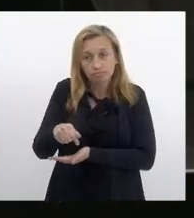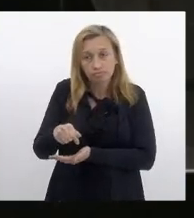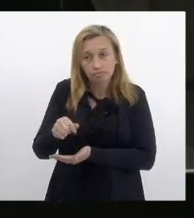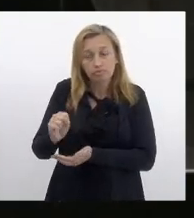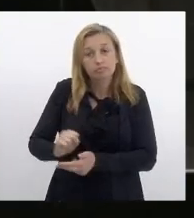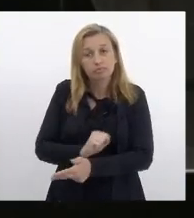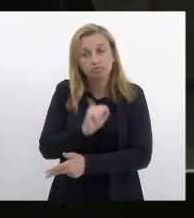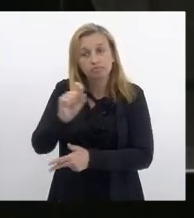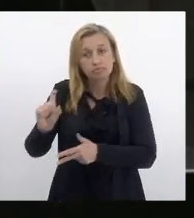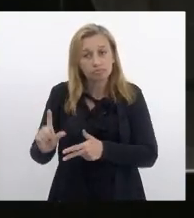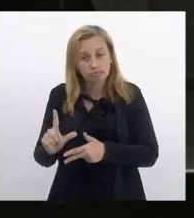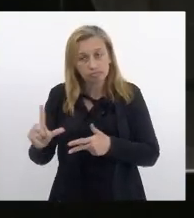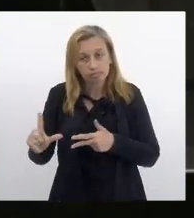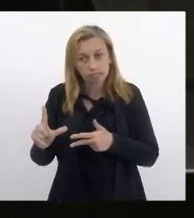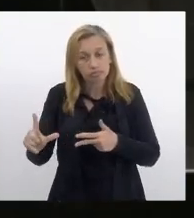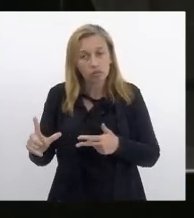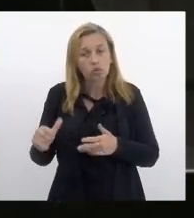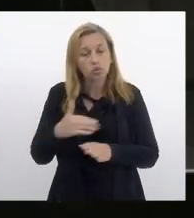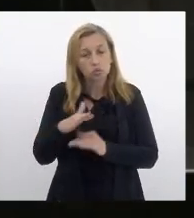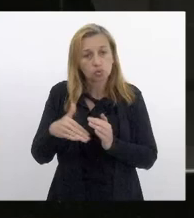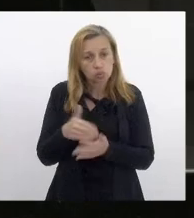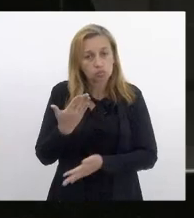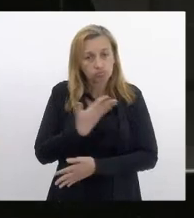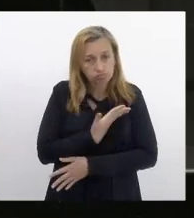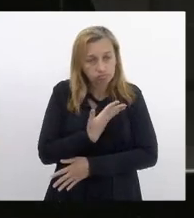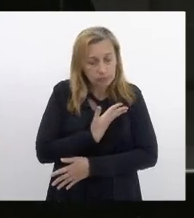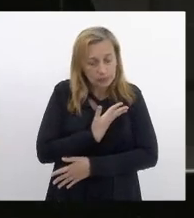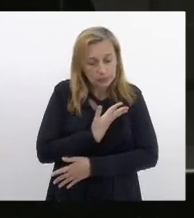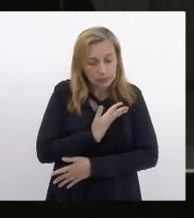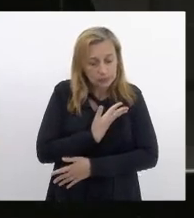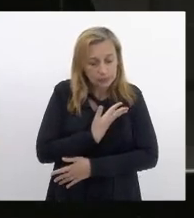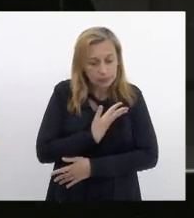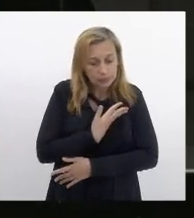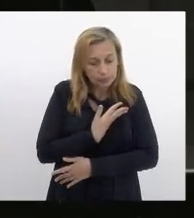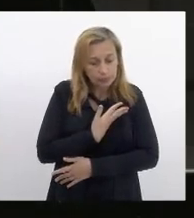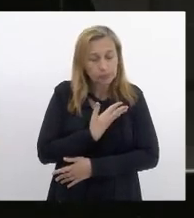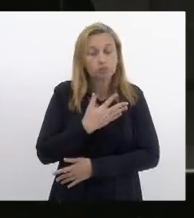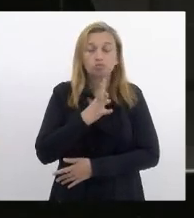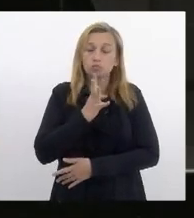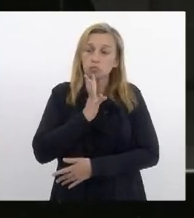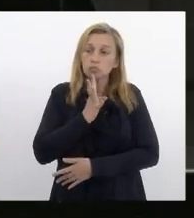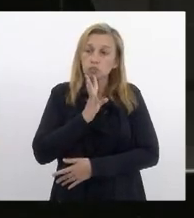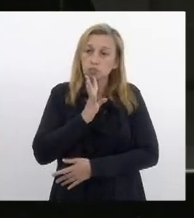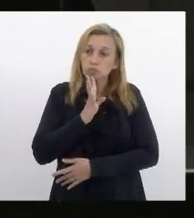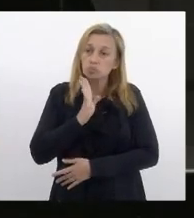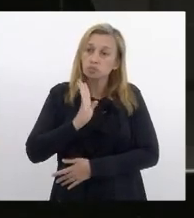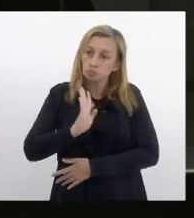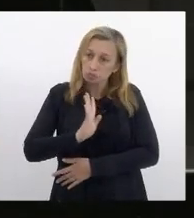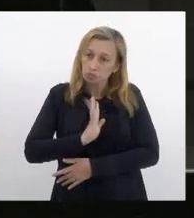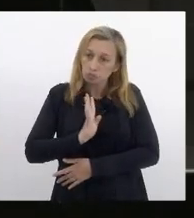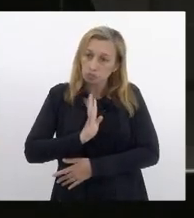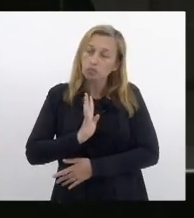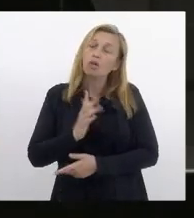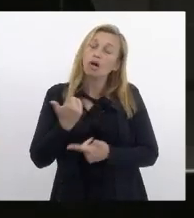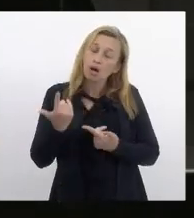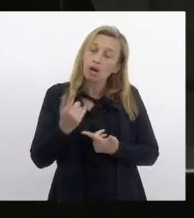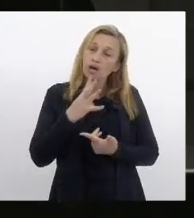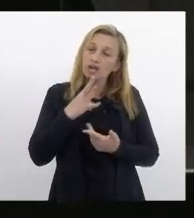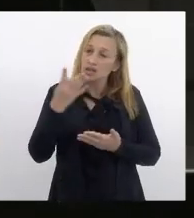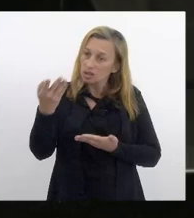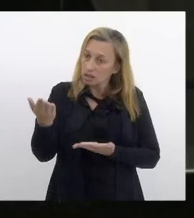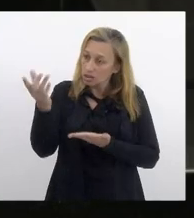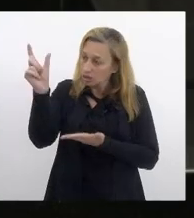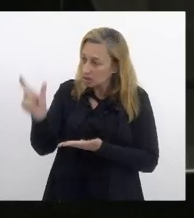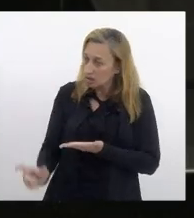Poder Legislativo, todos os meus colegas, o meu reconhecimento a esse profissional,